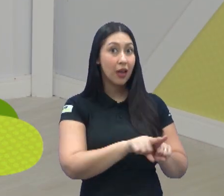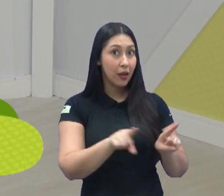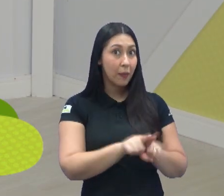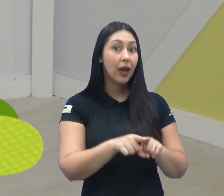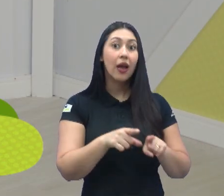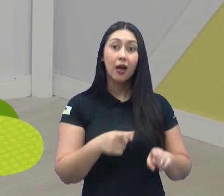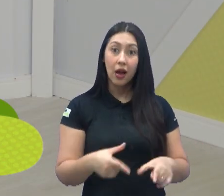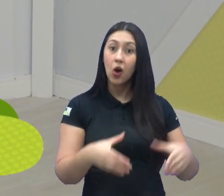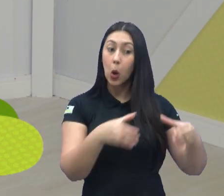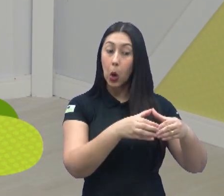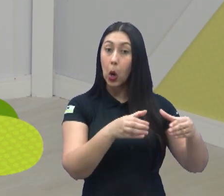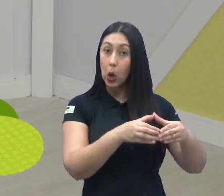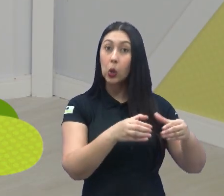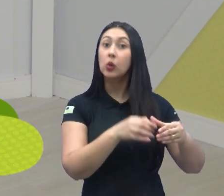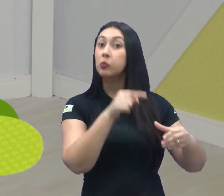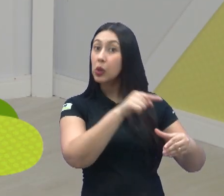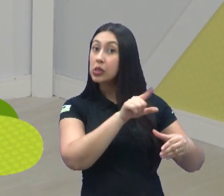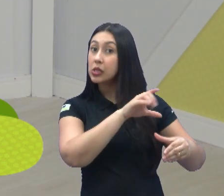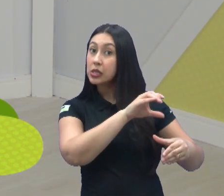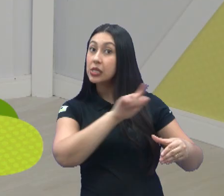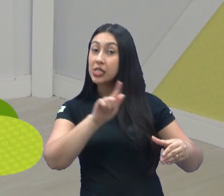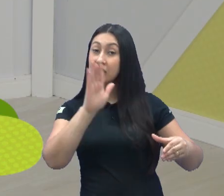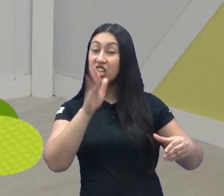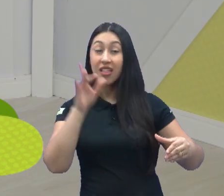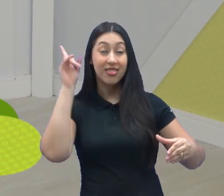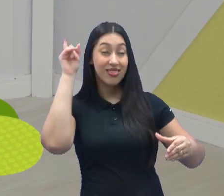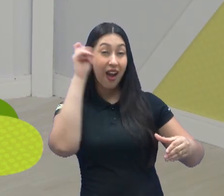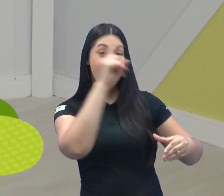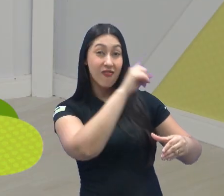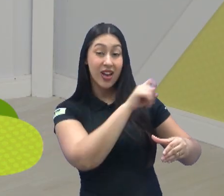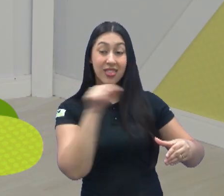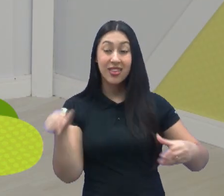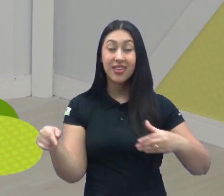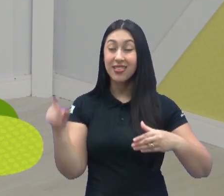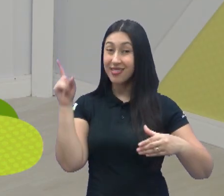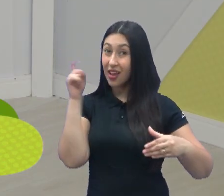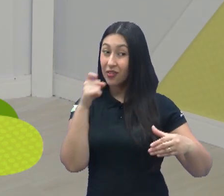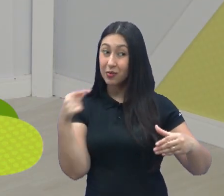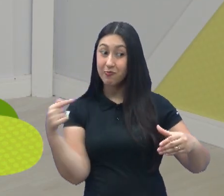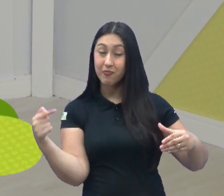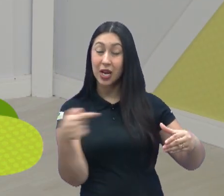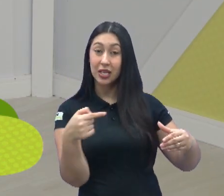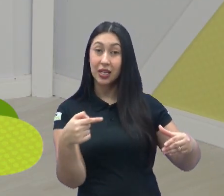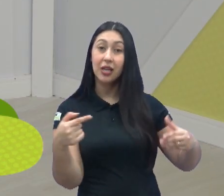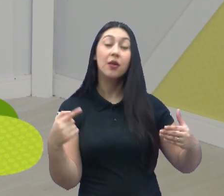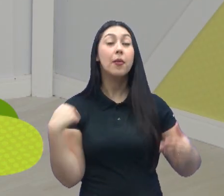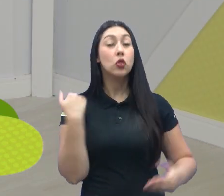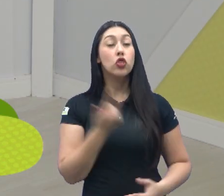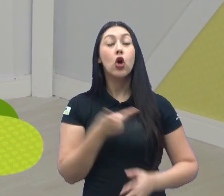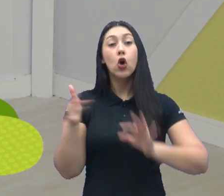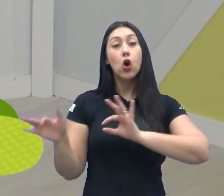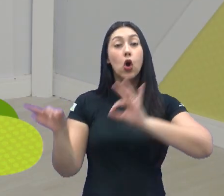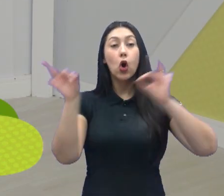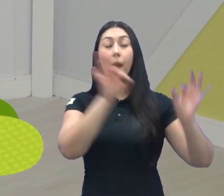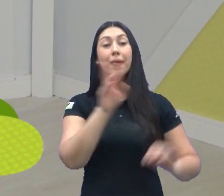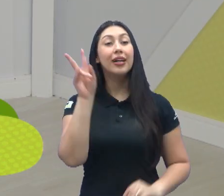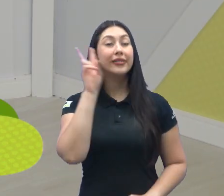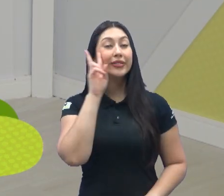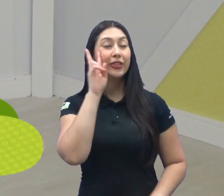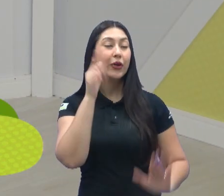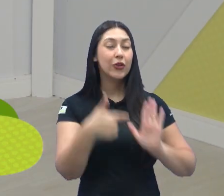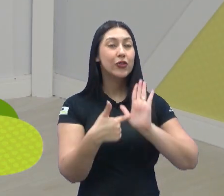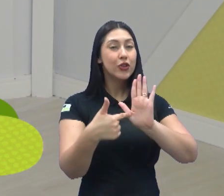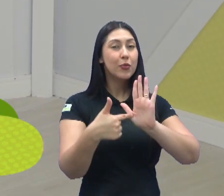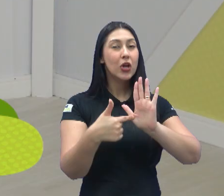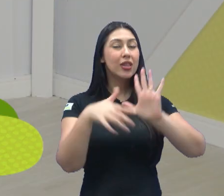equipe paraibana desde quando entrou no NBB. O São José tem dificuldades contra os paraibanos. Vamos acompanhar de perto. Segunda-feira a gente traz